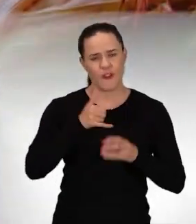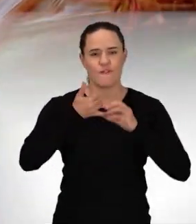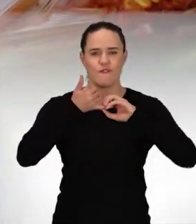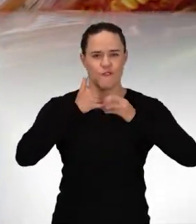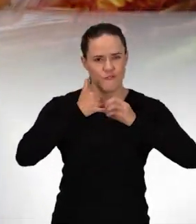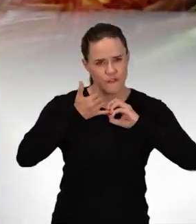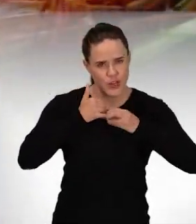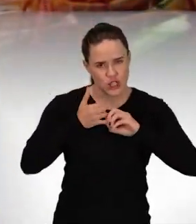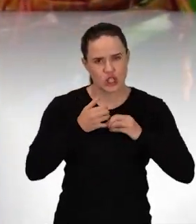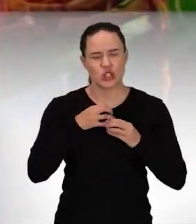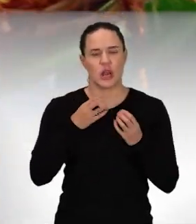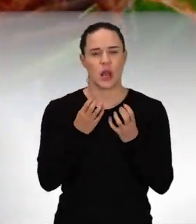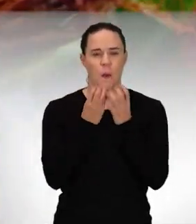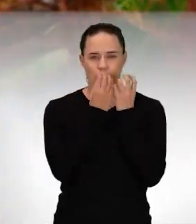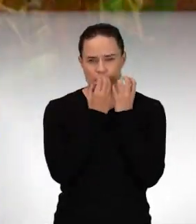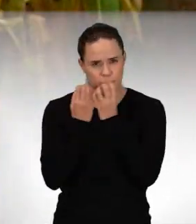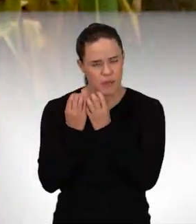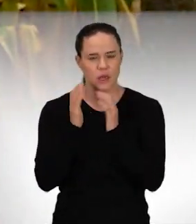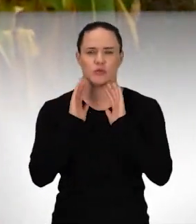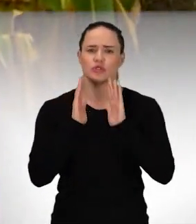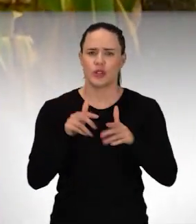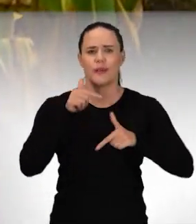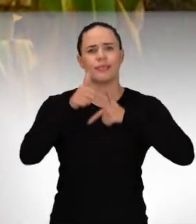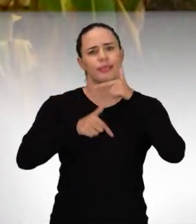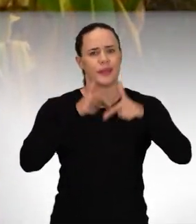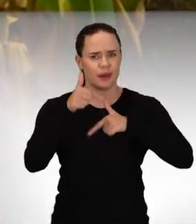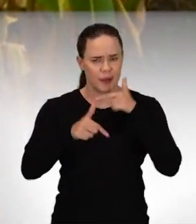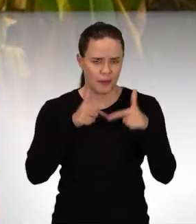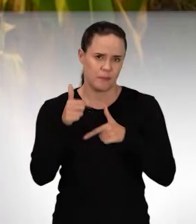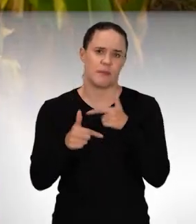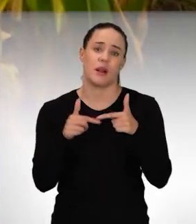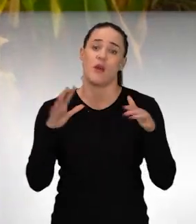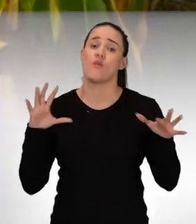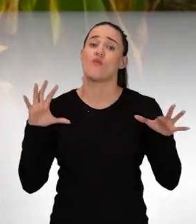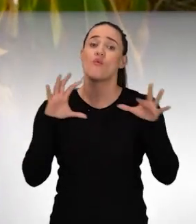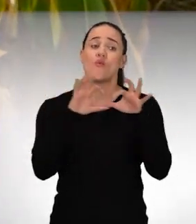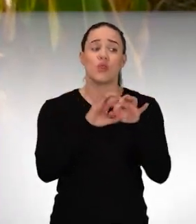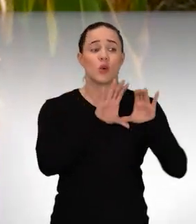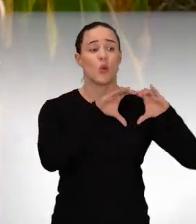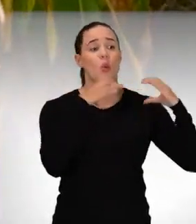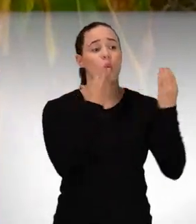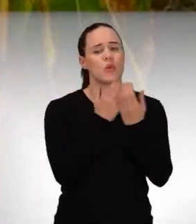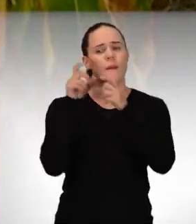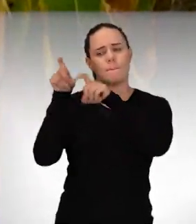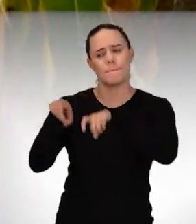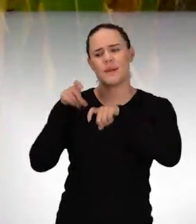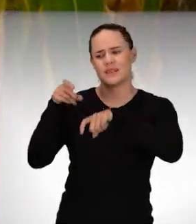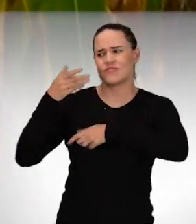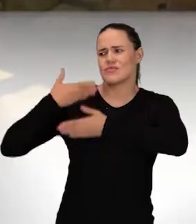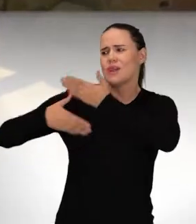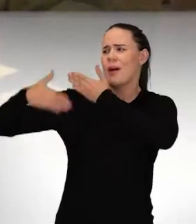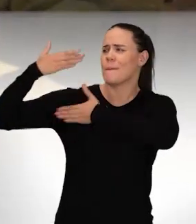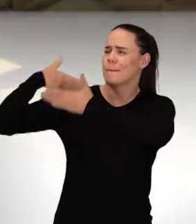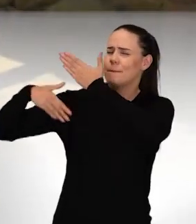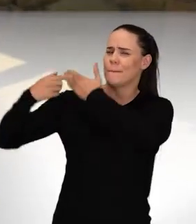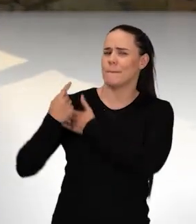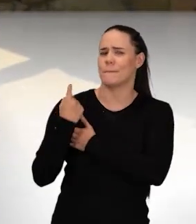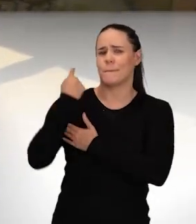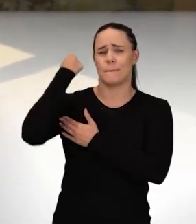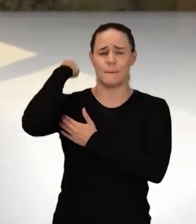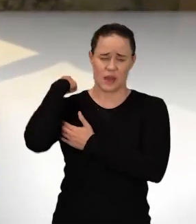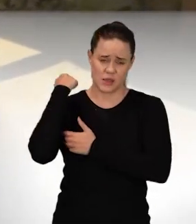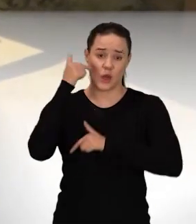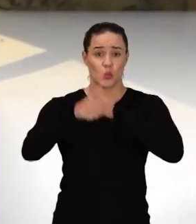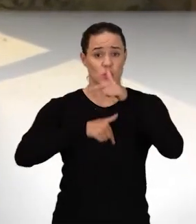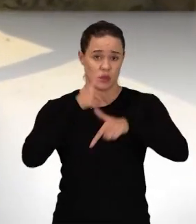feijão estão entre as mais trabalhadas. O vínculo da comunidade com a fazenda vem dos antepassados, que ofereceram mão de